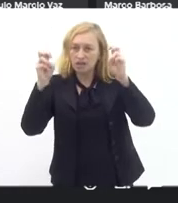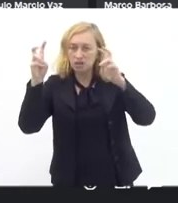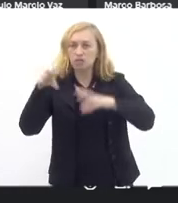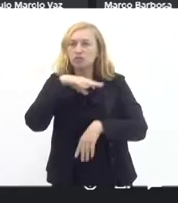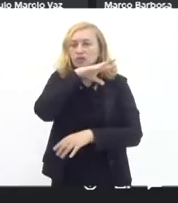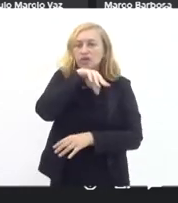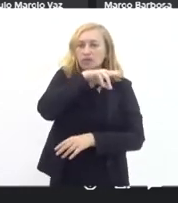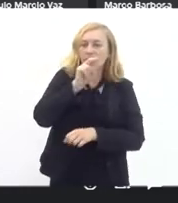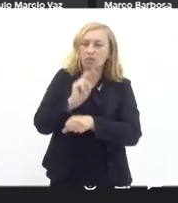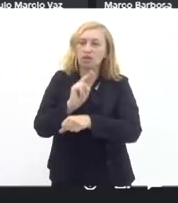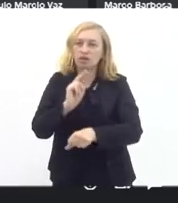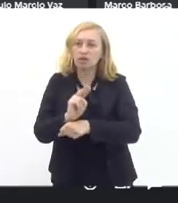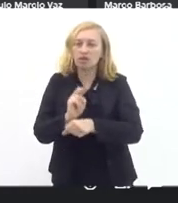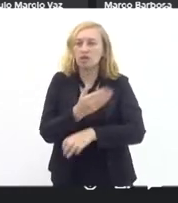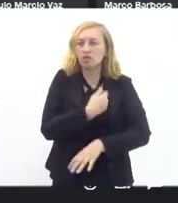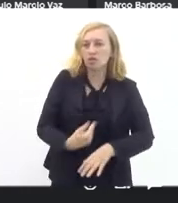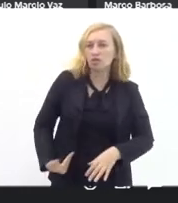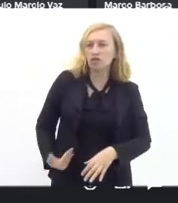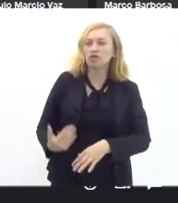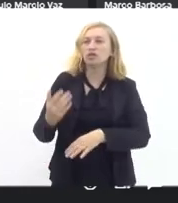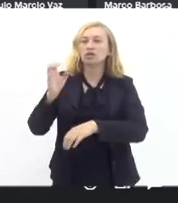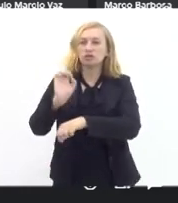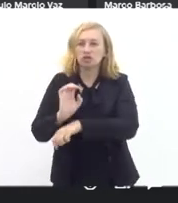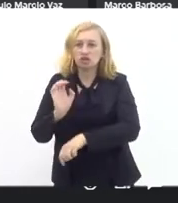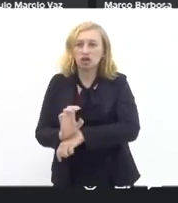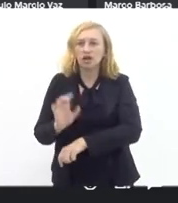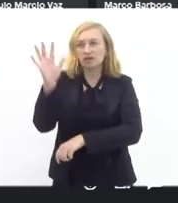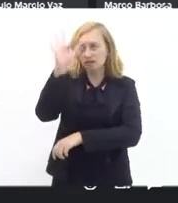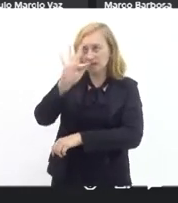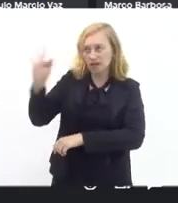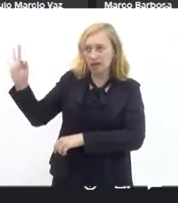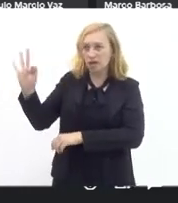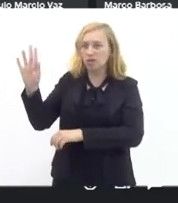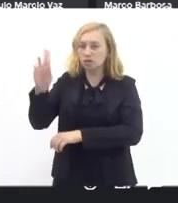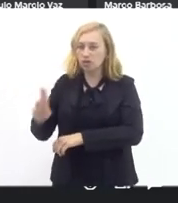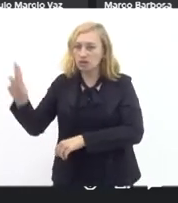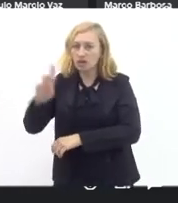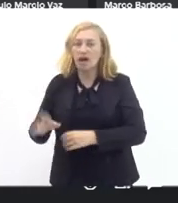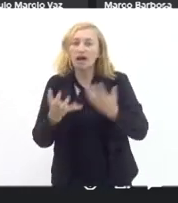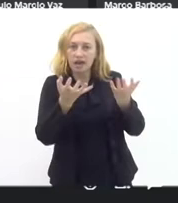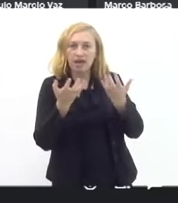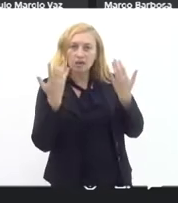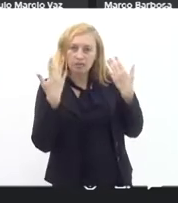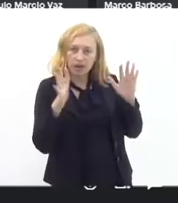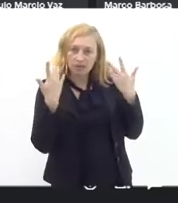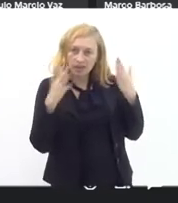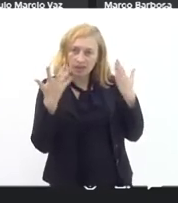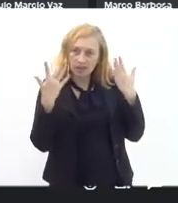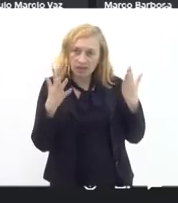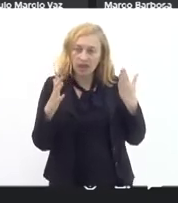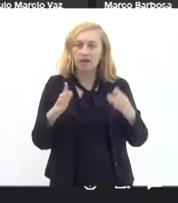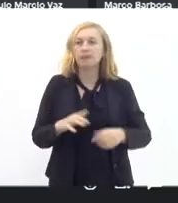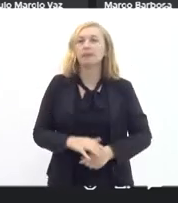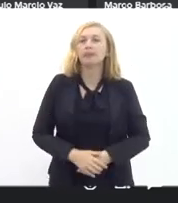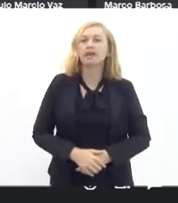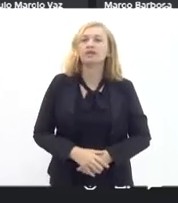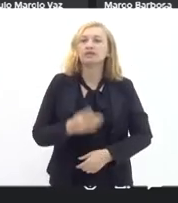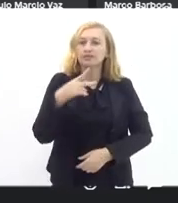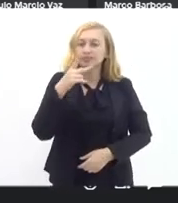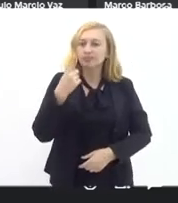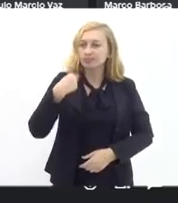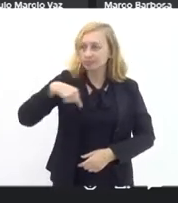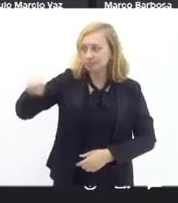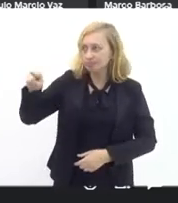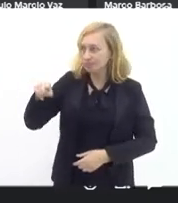estado e o governo federal nas universidades. É, quero elogiar muito e dizer que estive